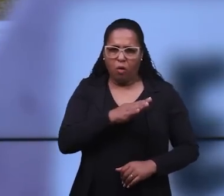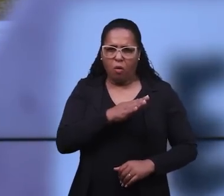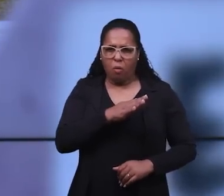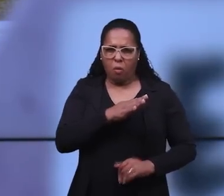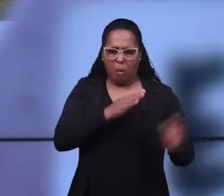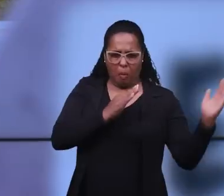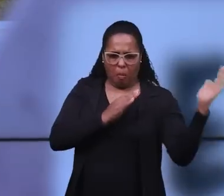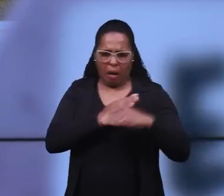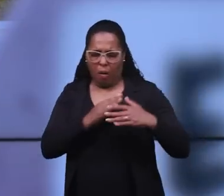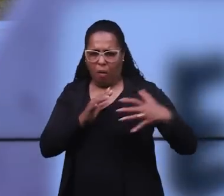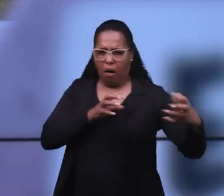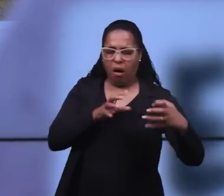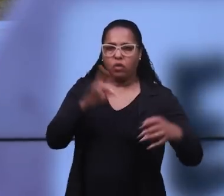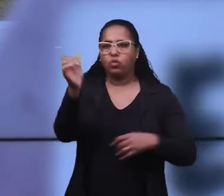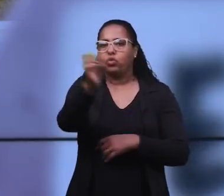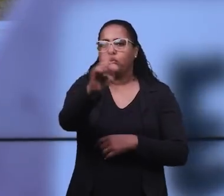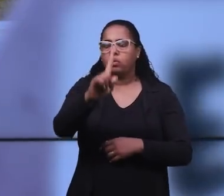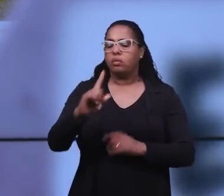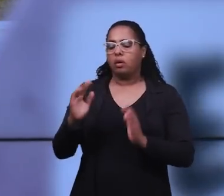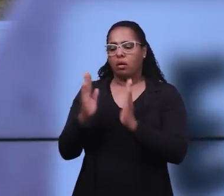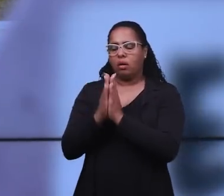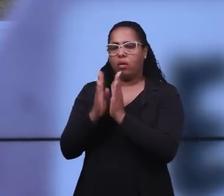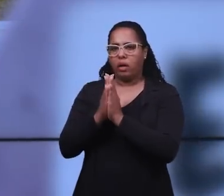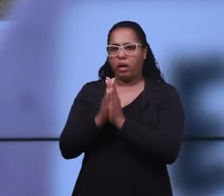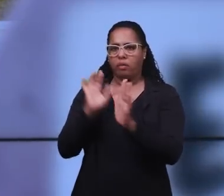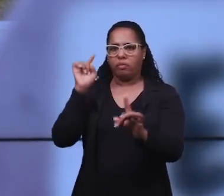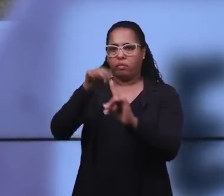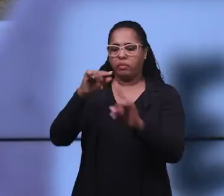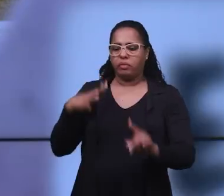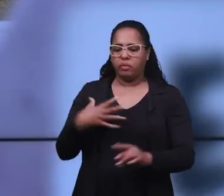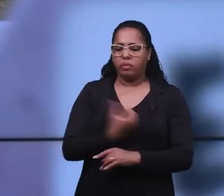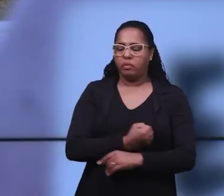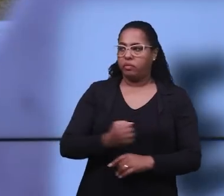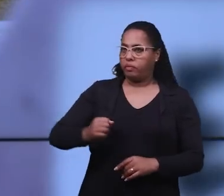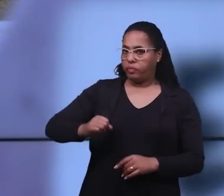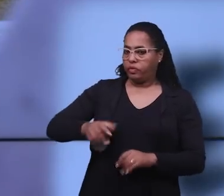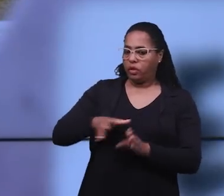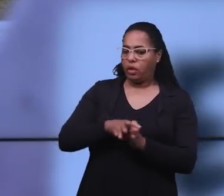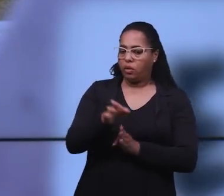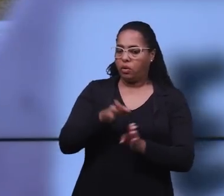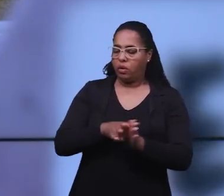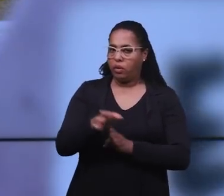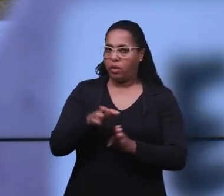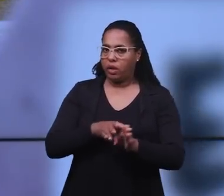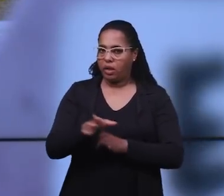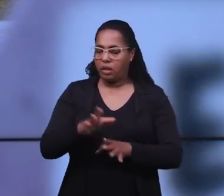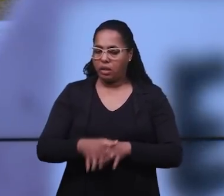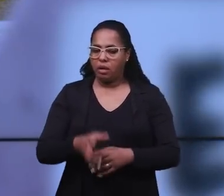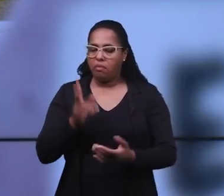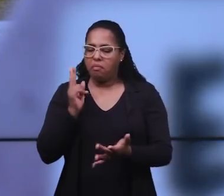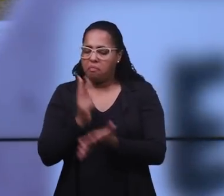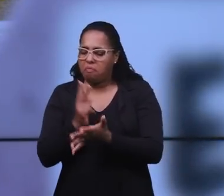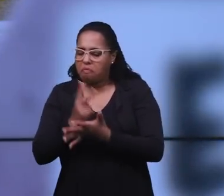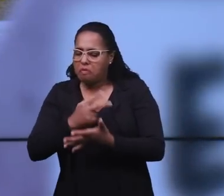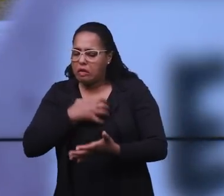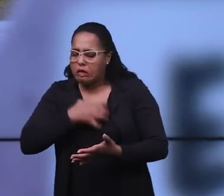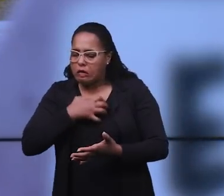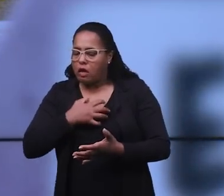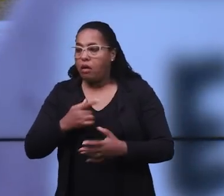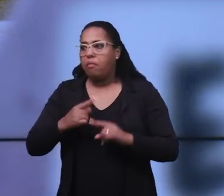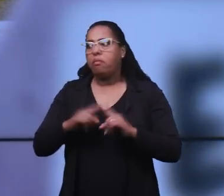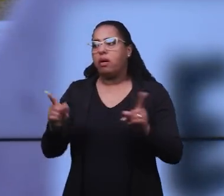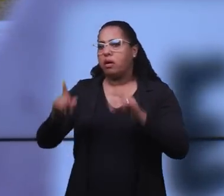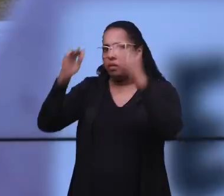mal e orar, porque o objetivo é salvação. Essa foi a orientação que demos e, mesmo contrariada, ela